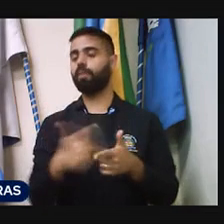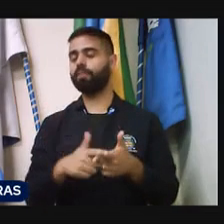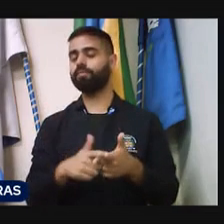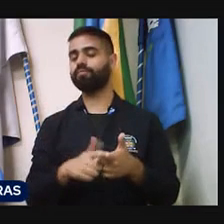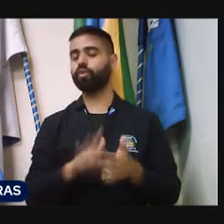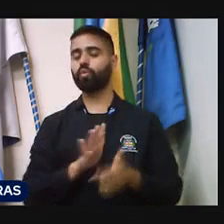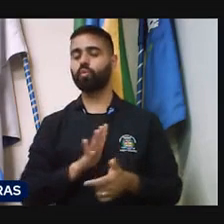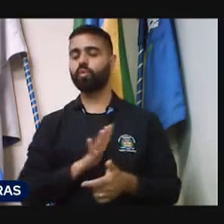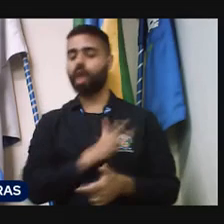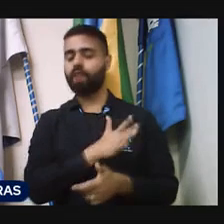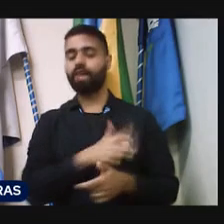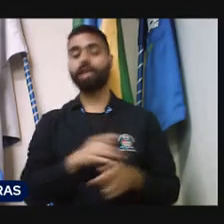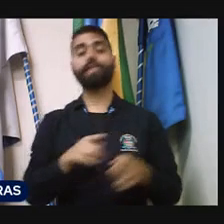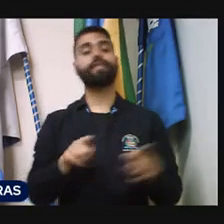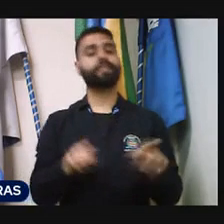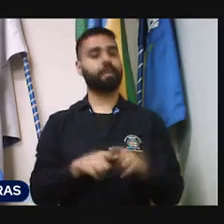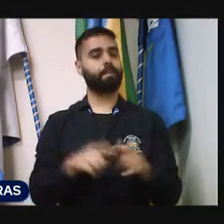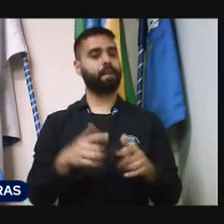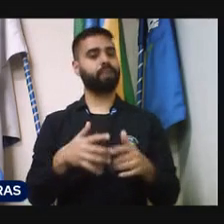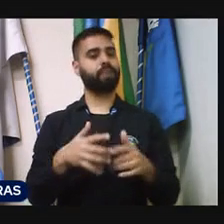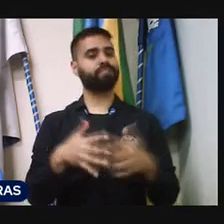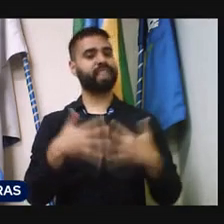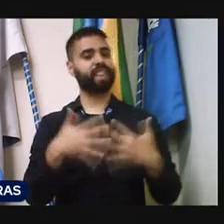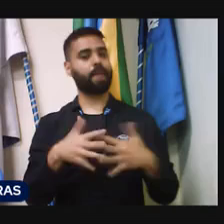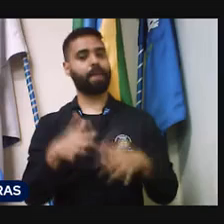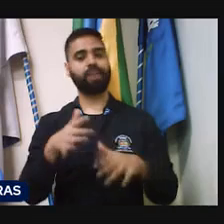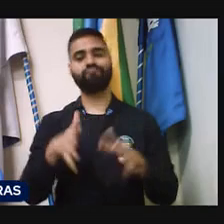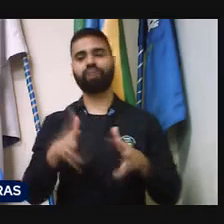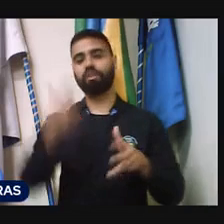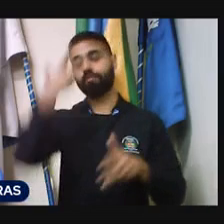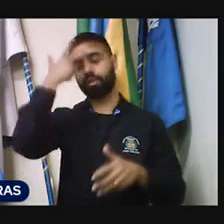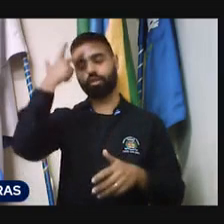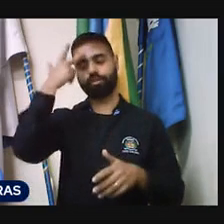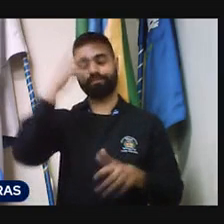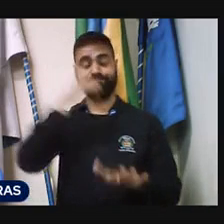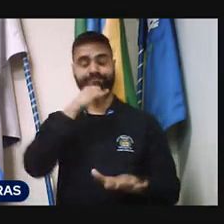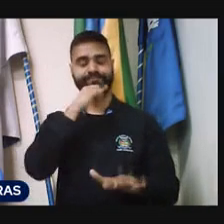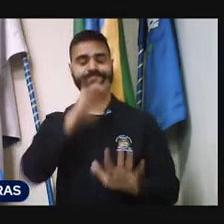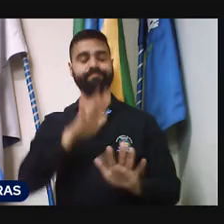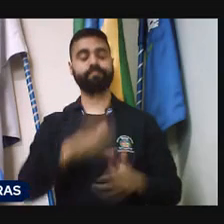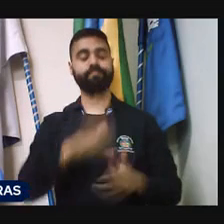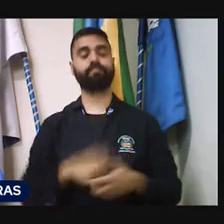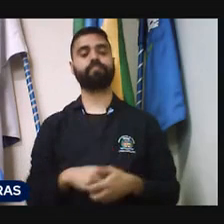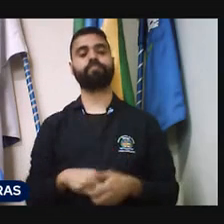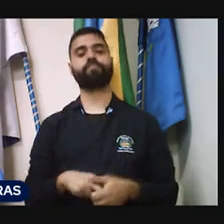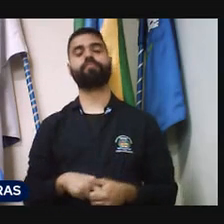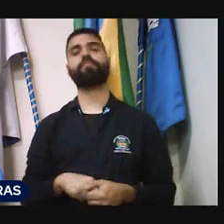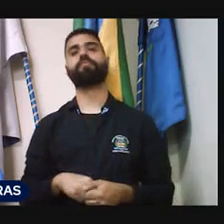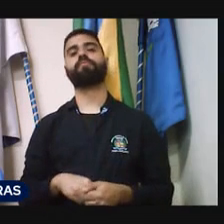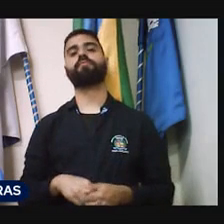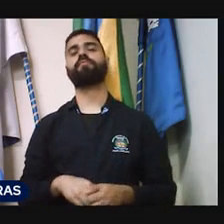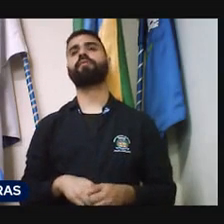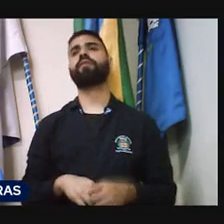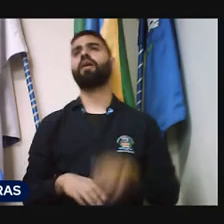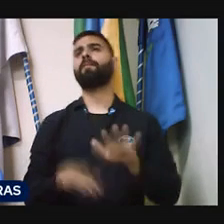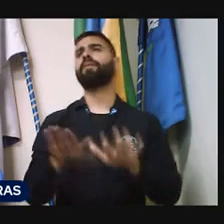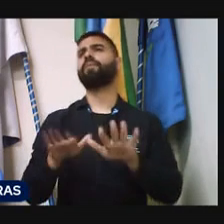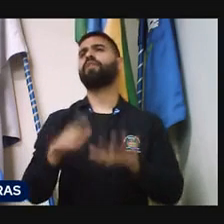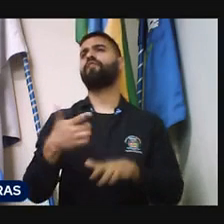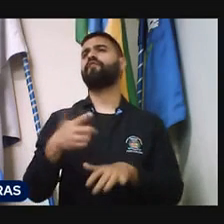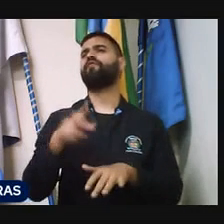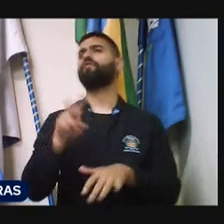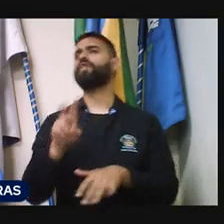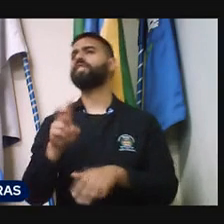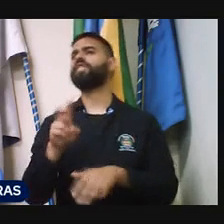e também prejudicial a todos para quem não sabe há uns 25 anos